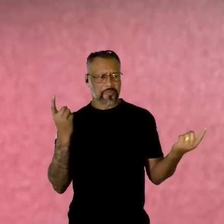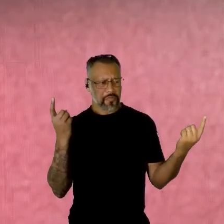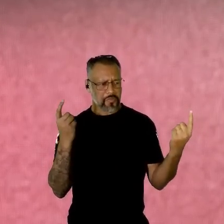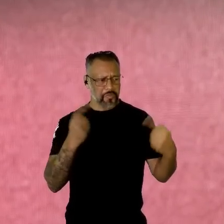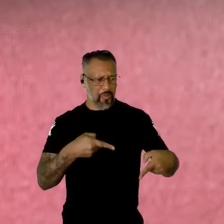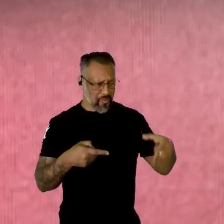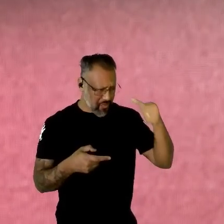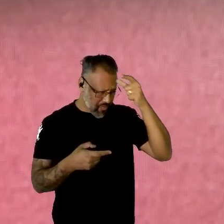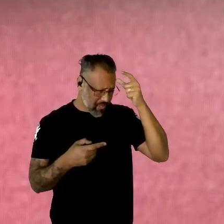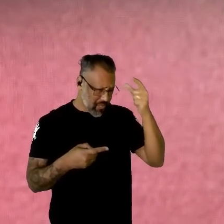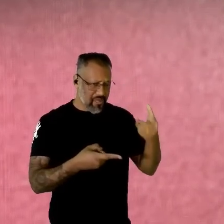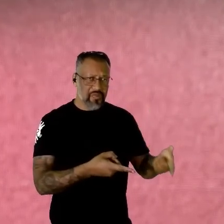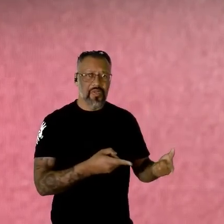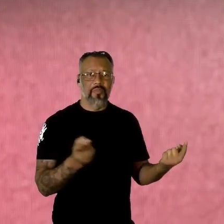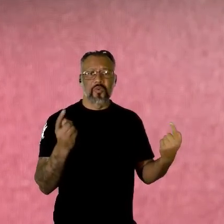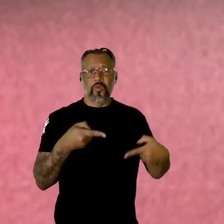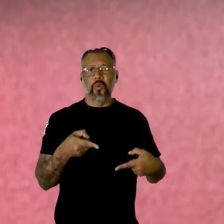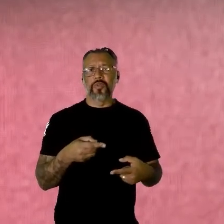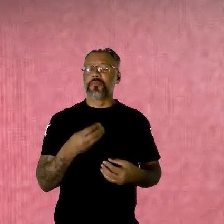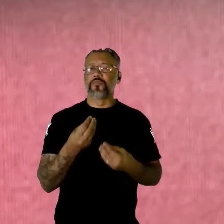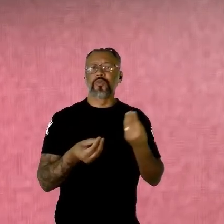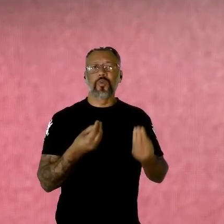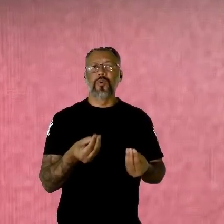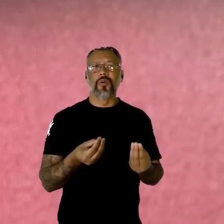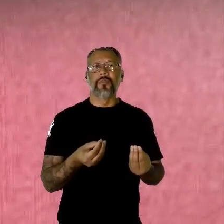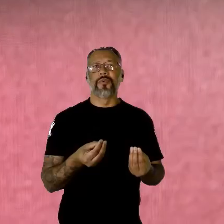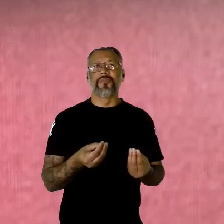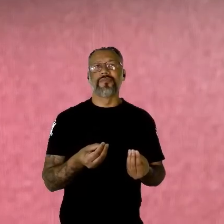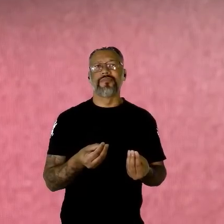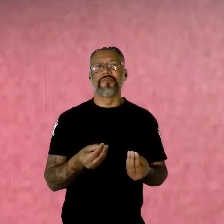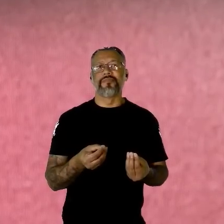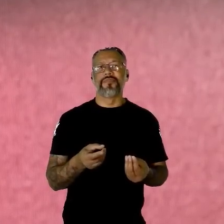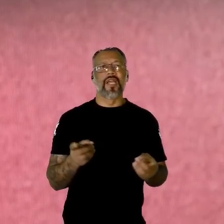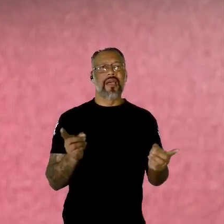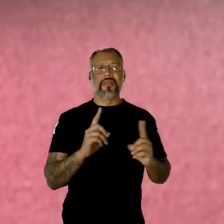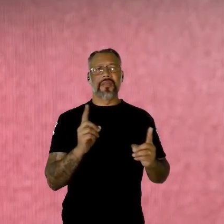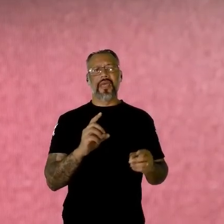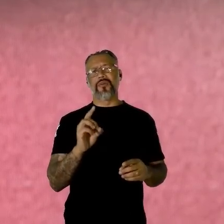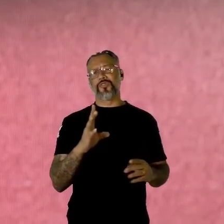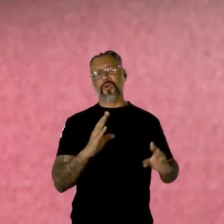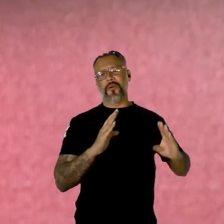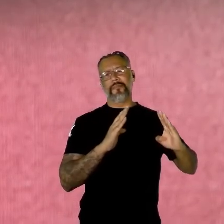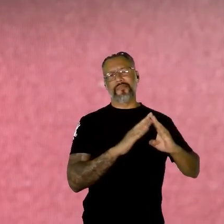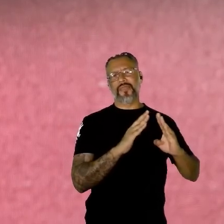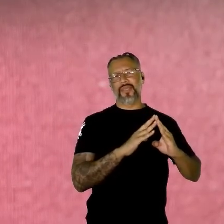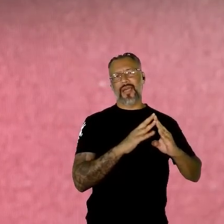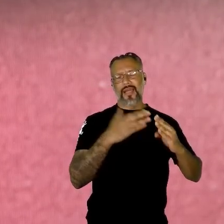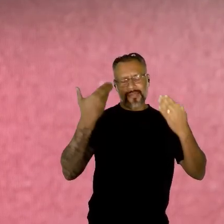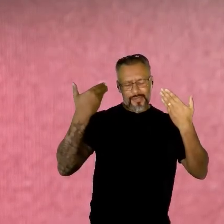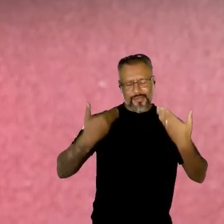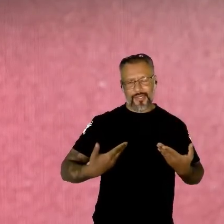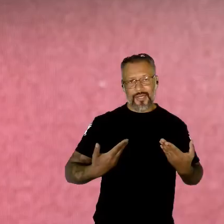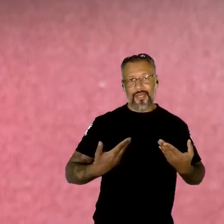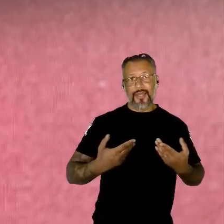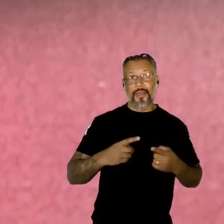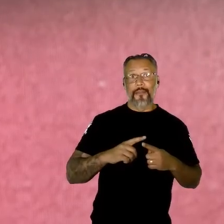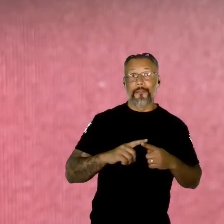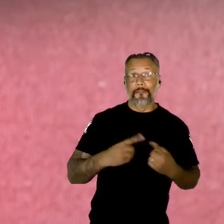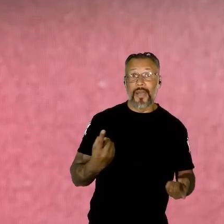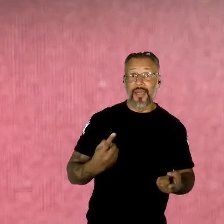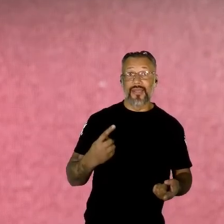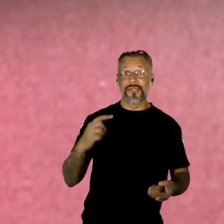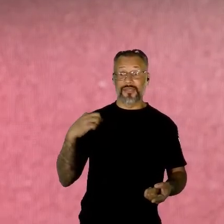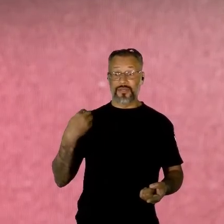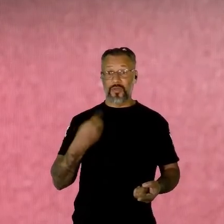conseguiremos dar conta de tudo que vem contra nós não quando somos apenas um templo mas quando temos uma rotina